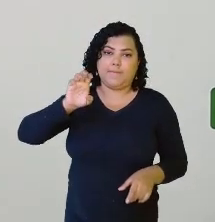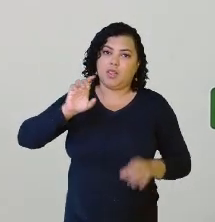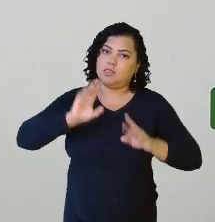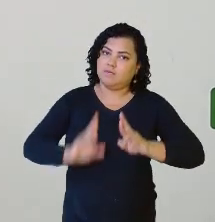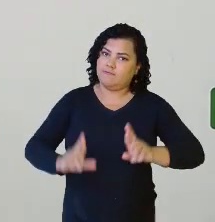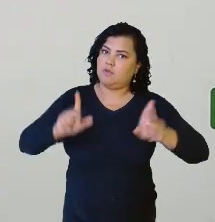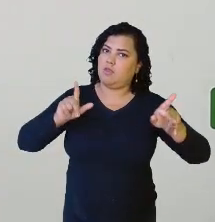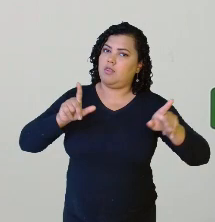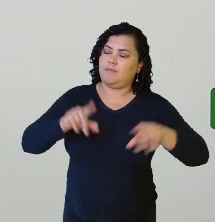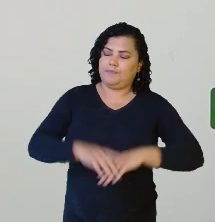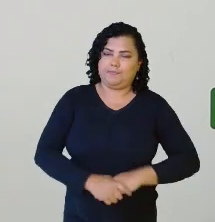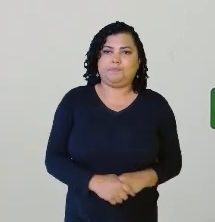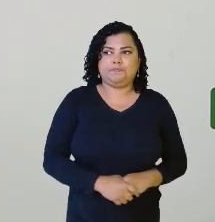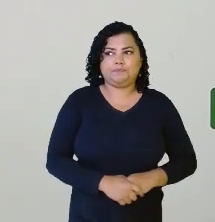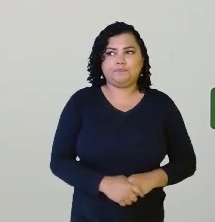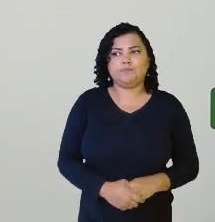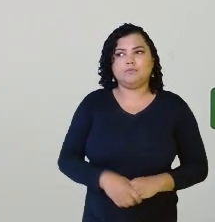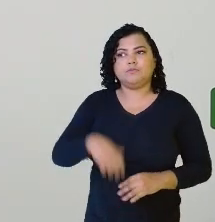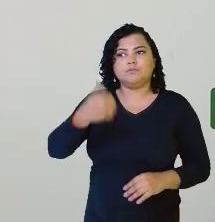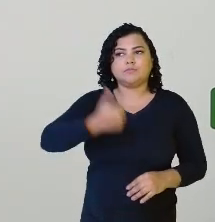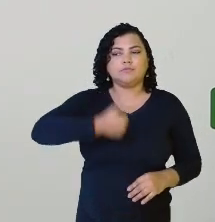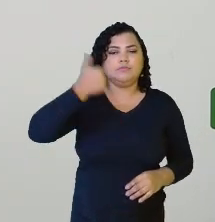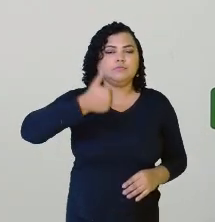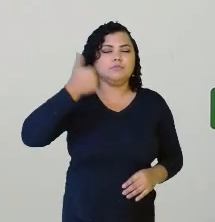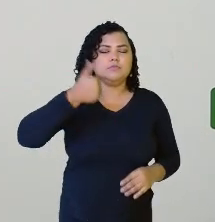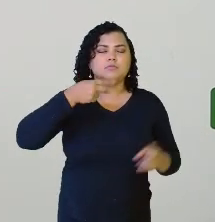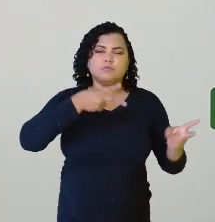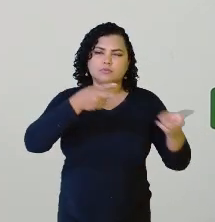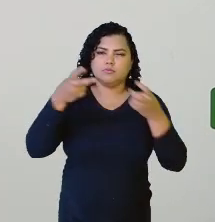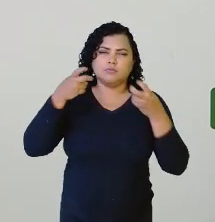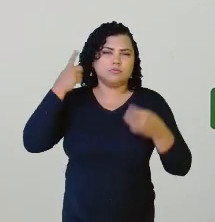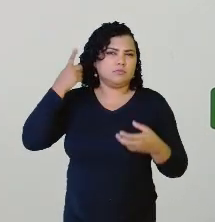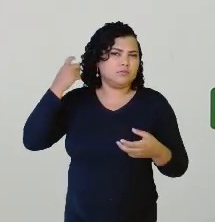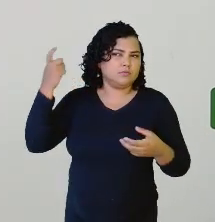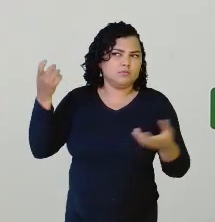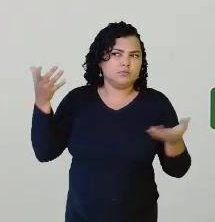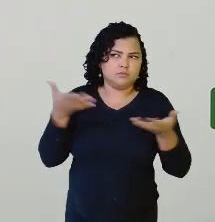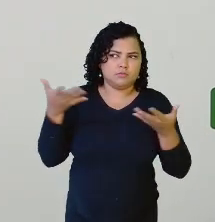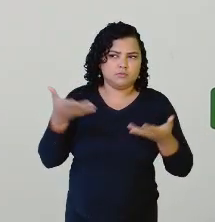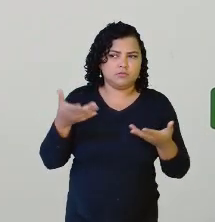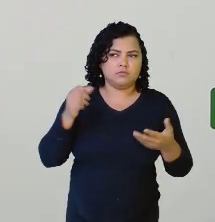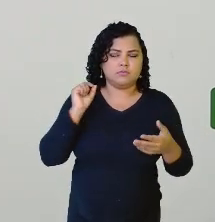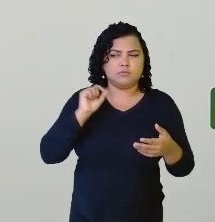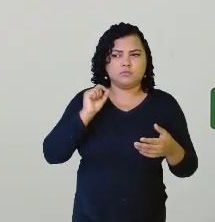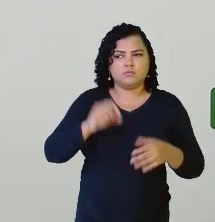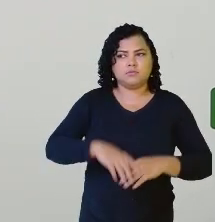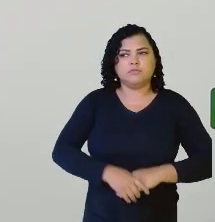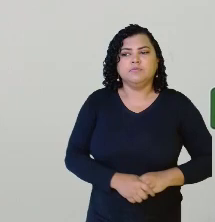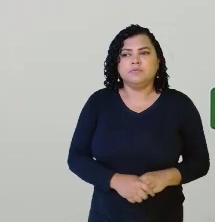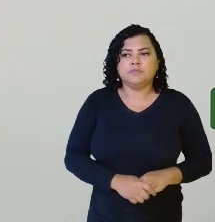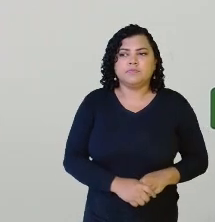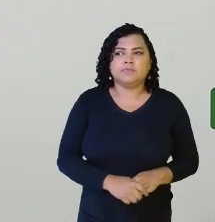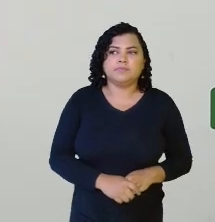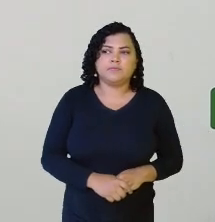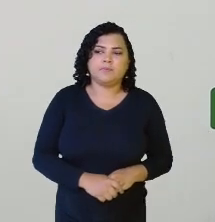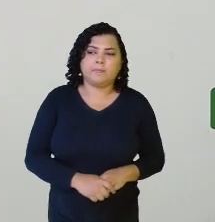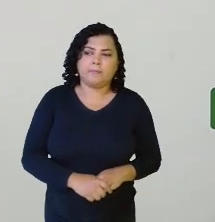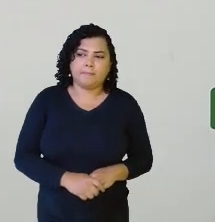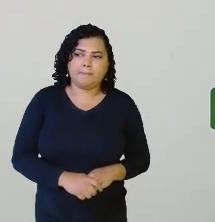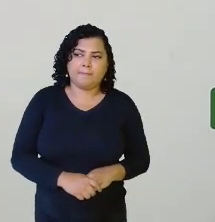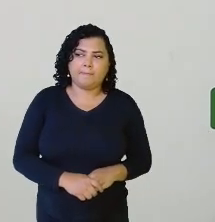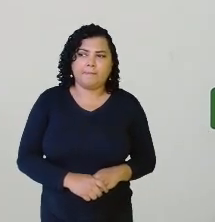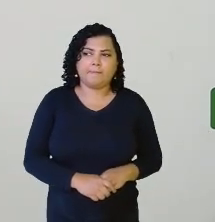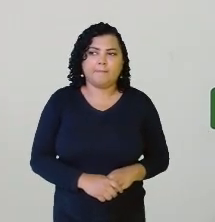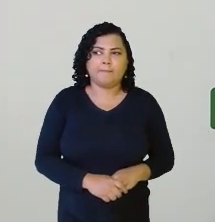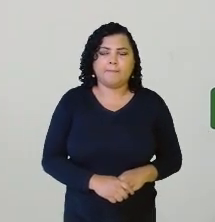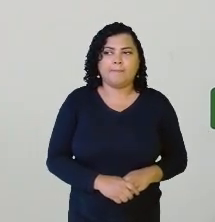sobre o timbre. Então, o primeiro timbre que nós vamos ouvir hoje, está aqui nessa imagem. Vamos lá,